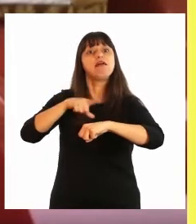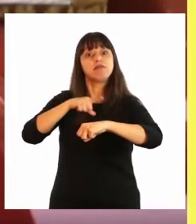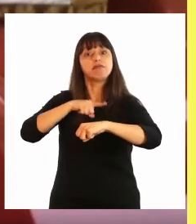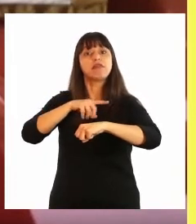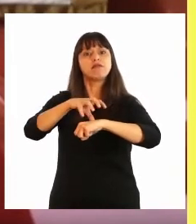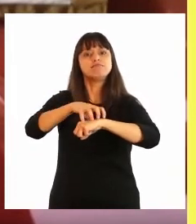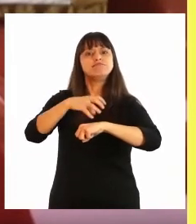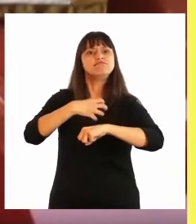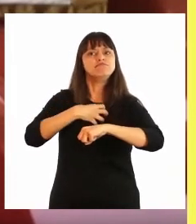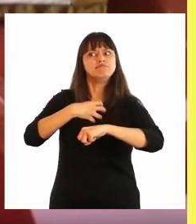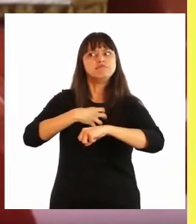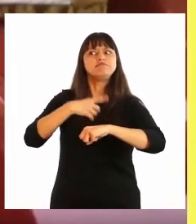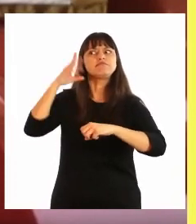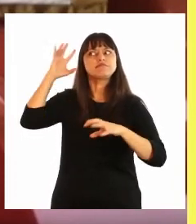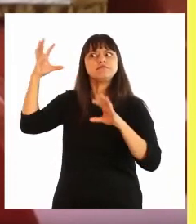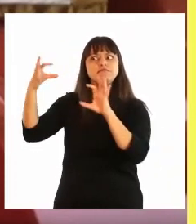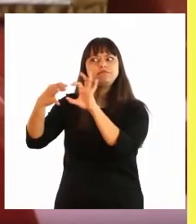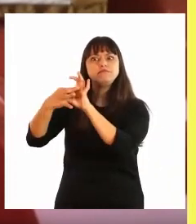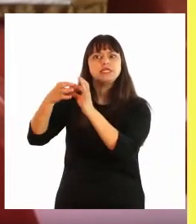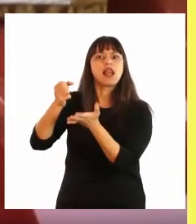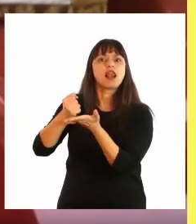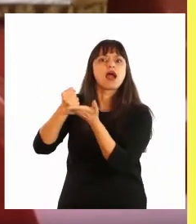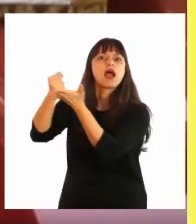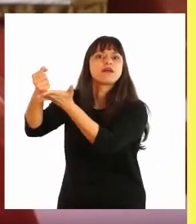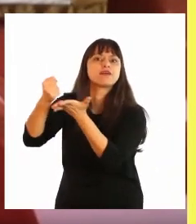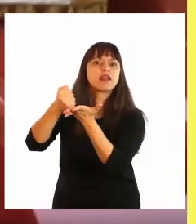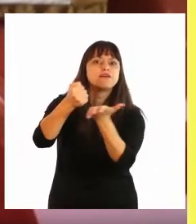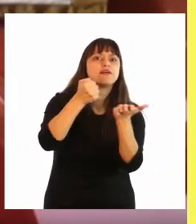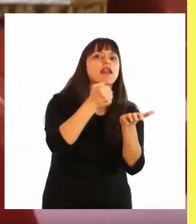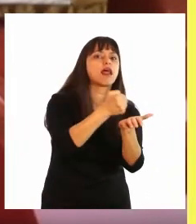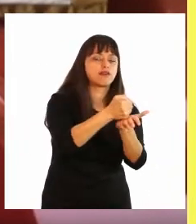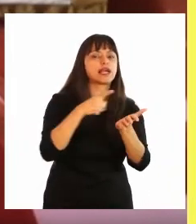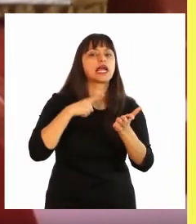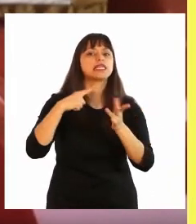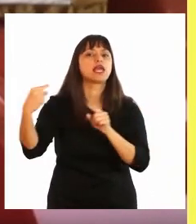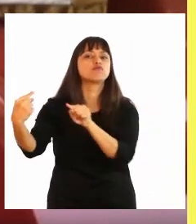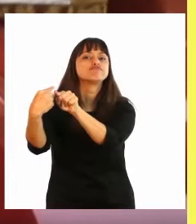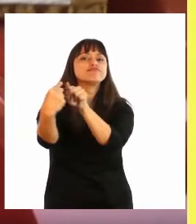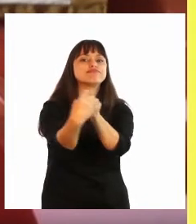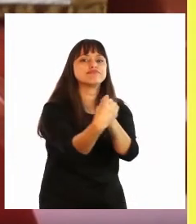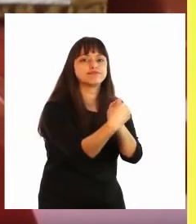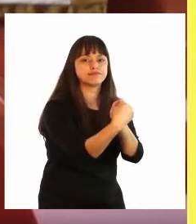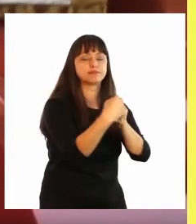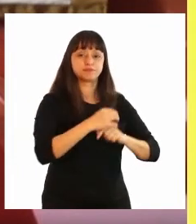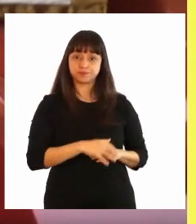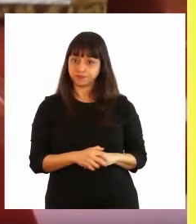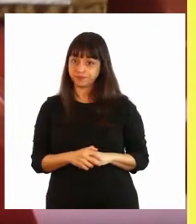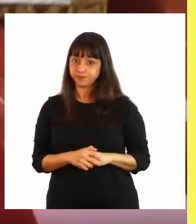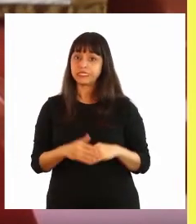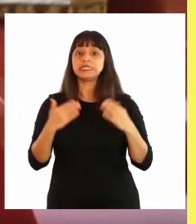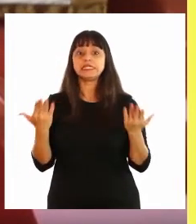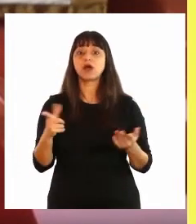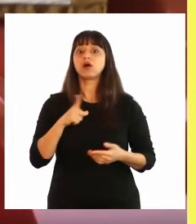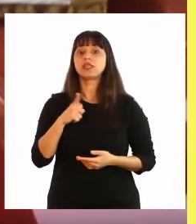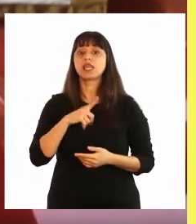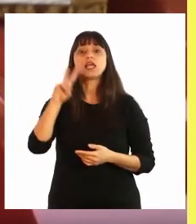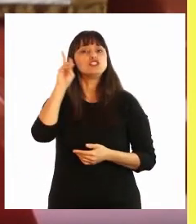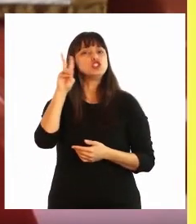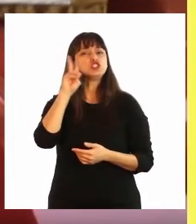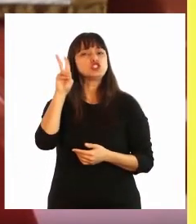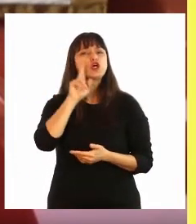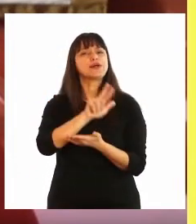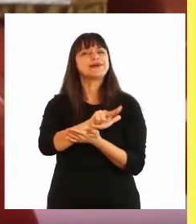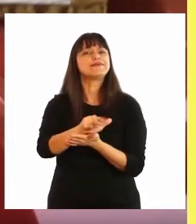aí durante todo esse tempo. Então, para mim, tem várias dessas histórias que aparecem quando se olha o